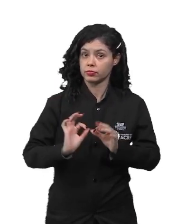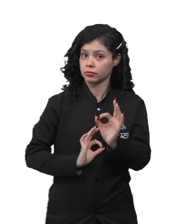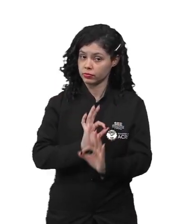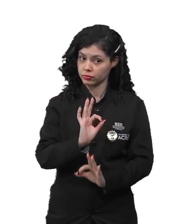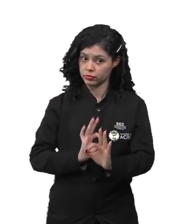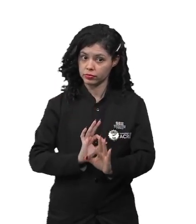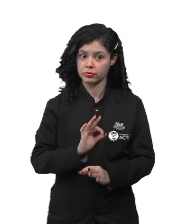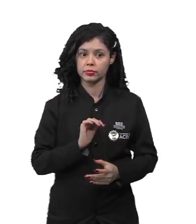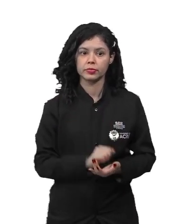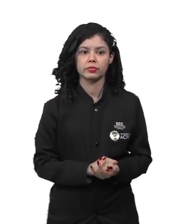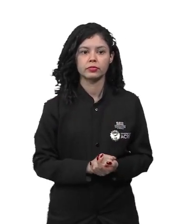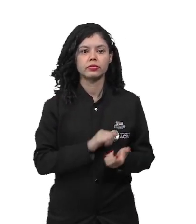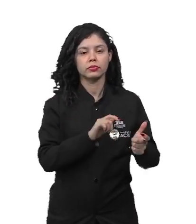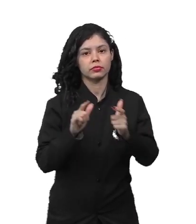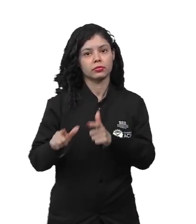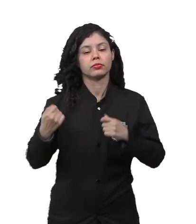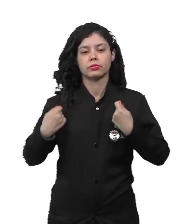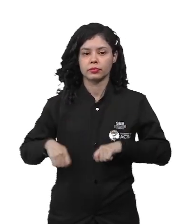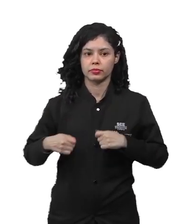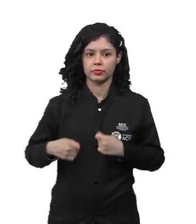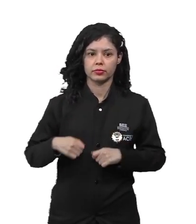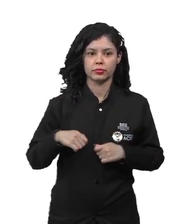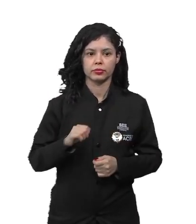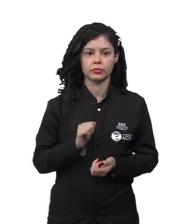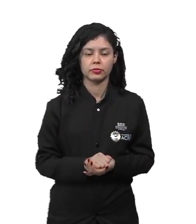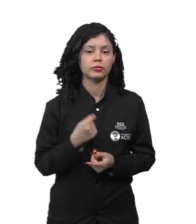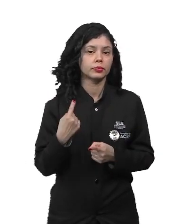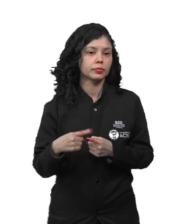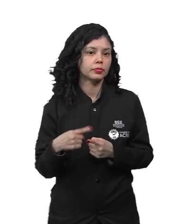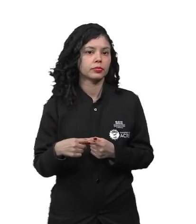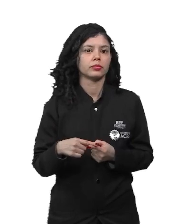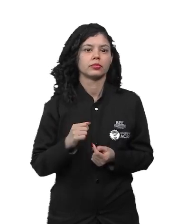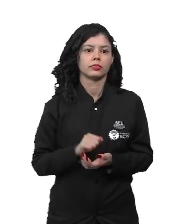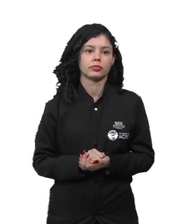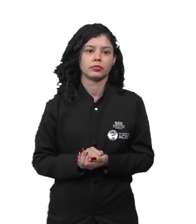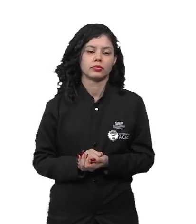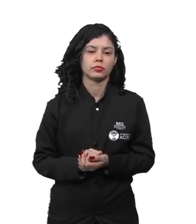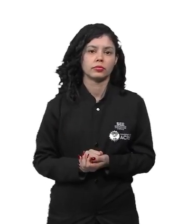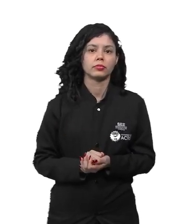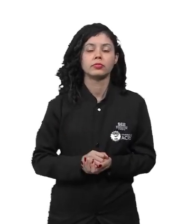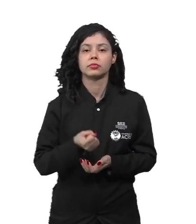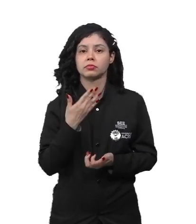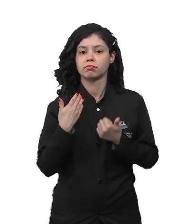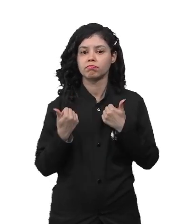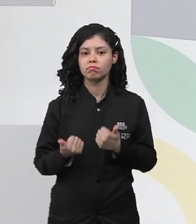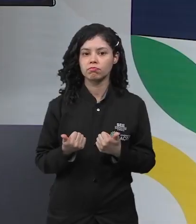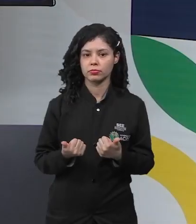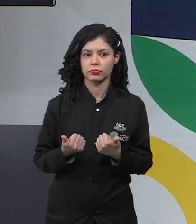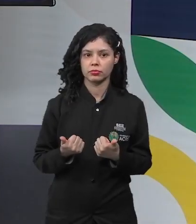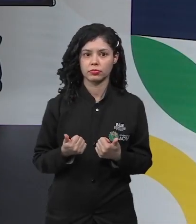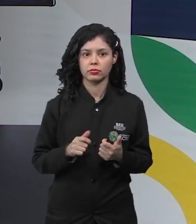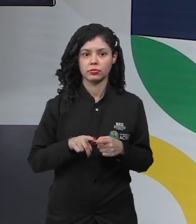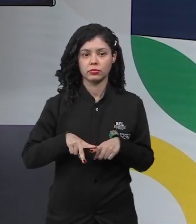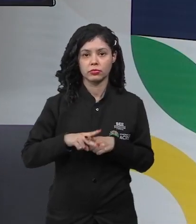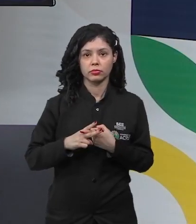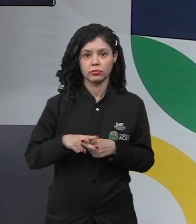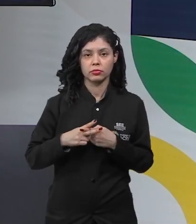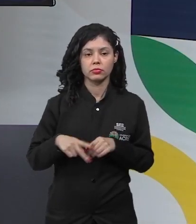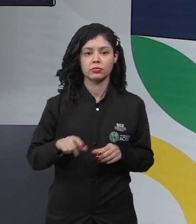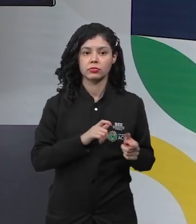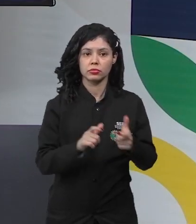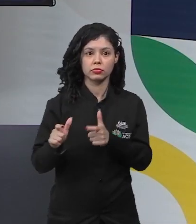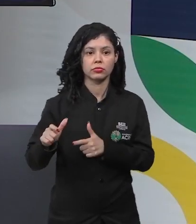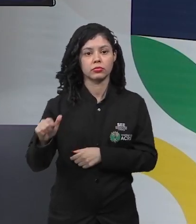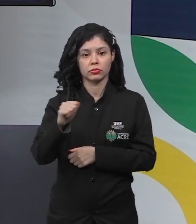Necessidade de manutenção, espaço necessário, por quê? Ele se dá muito bem, as instalações deles em